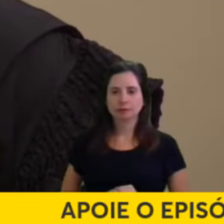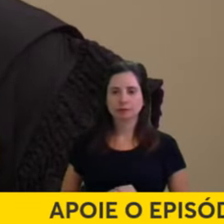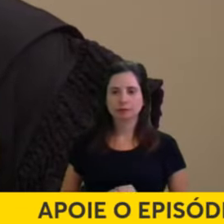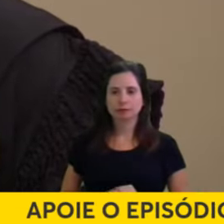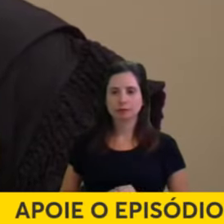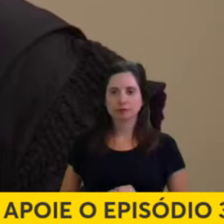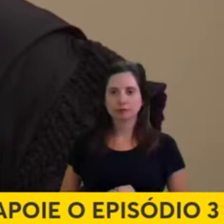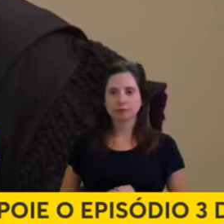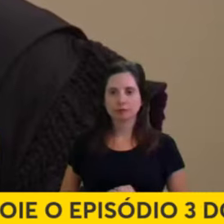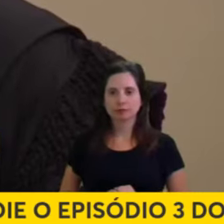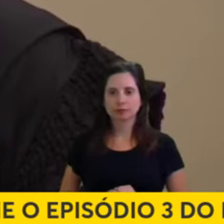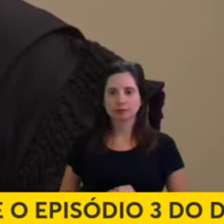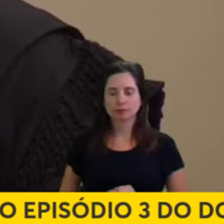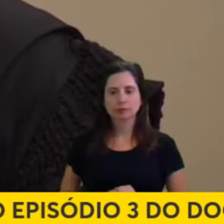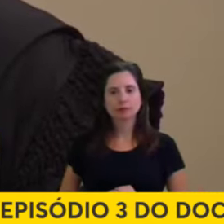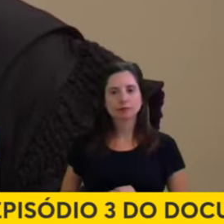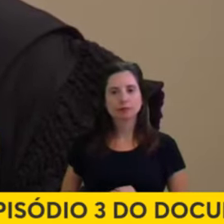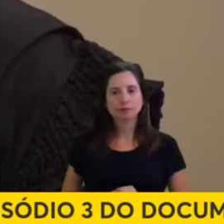des